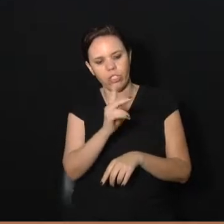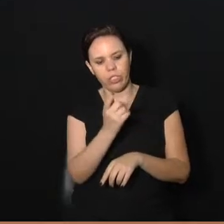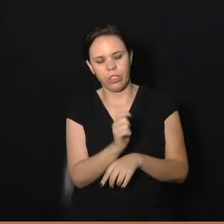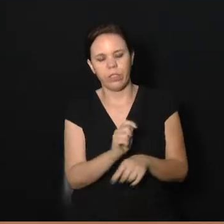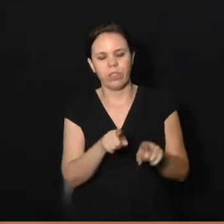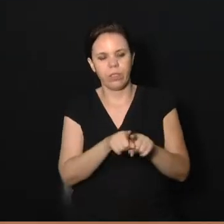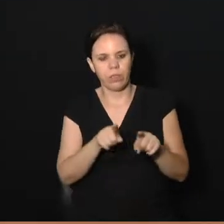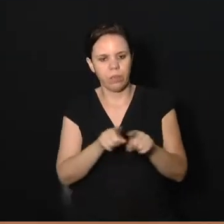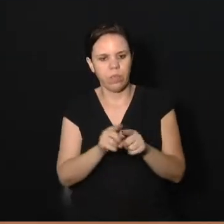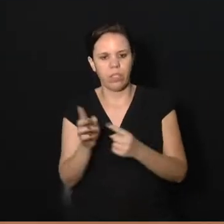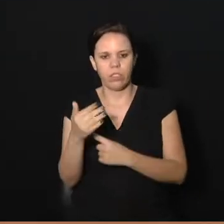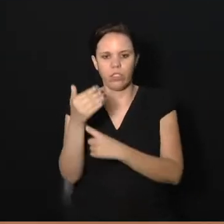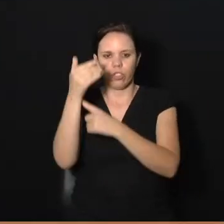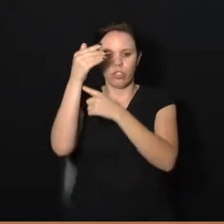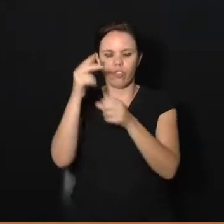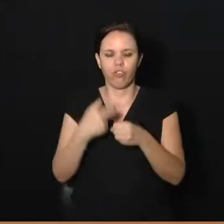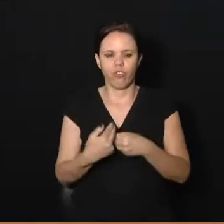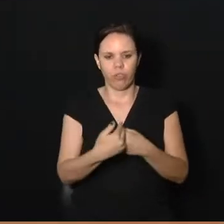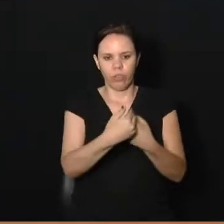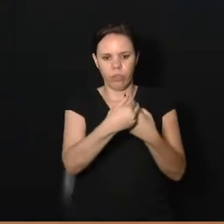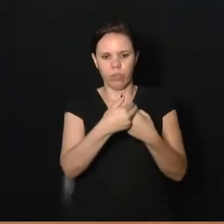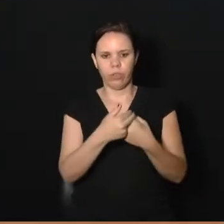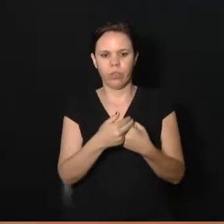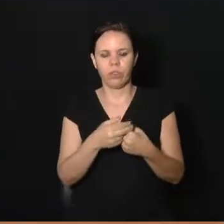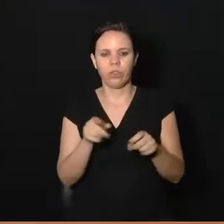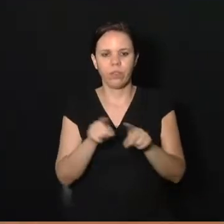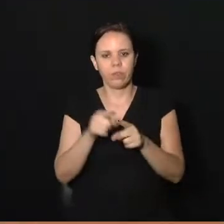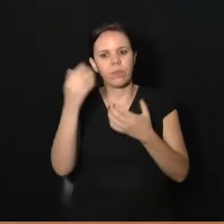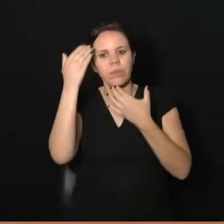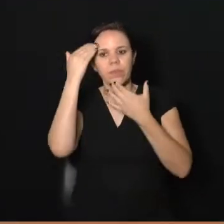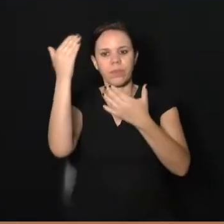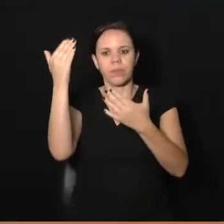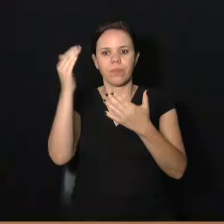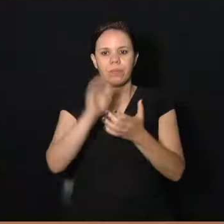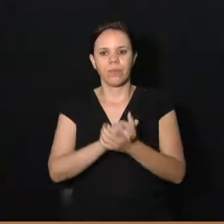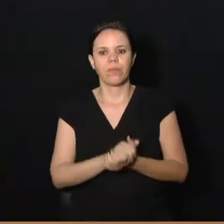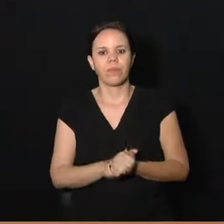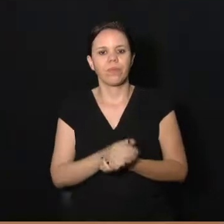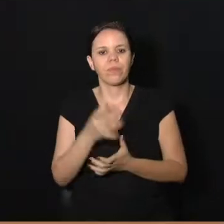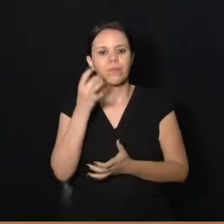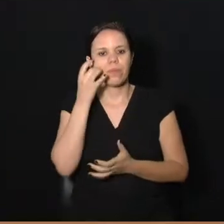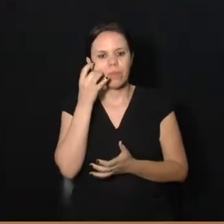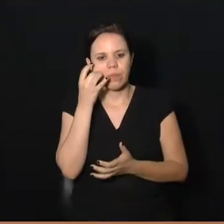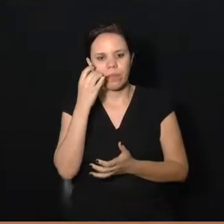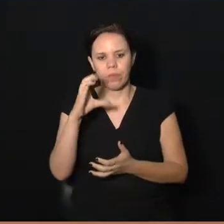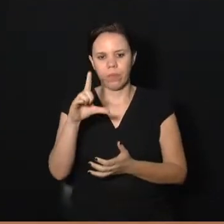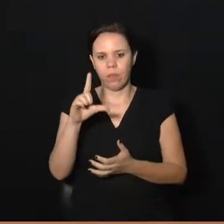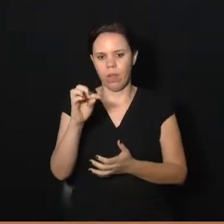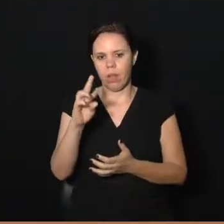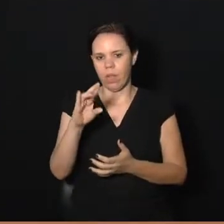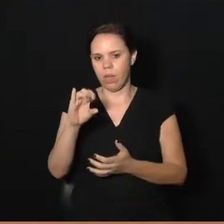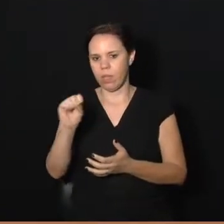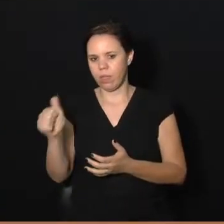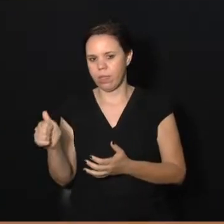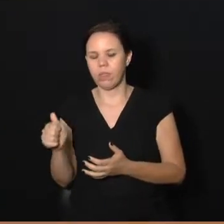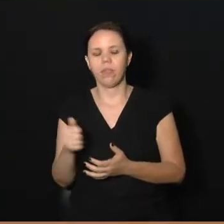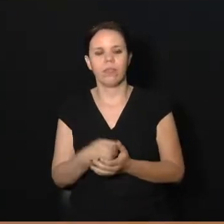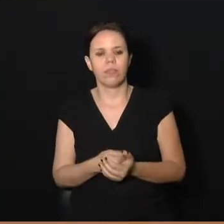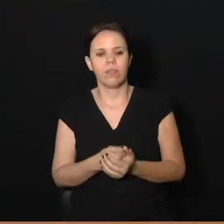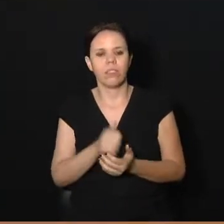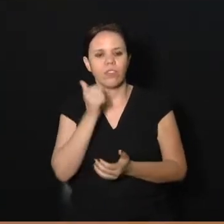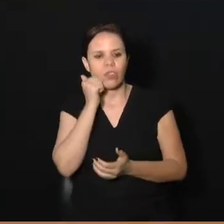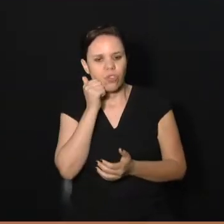Technology Symposium da Unicamp. Também agradecer aqui a presença da Clarissa Loureiro, que é